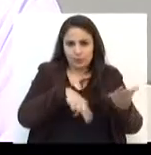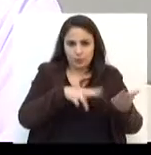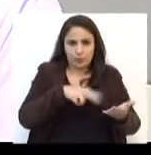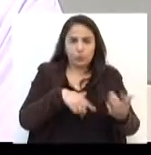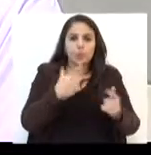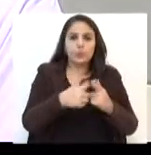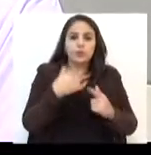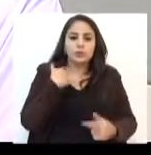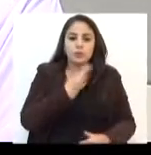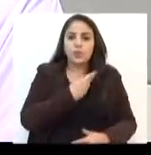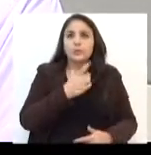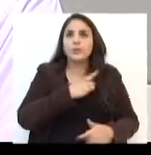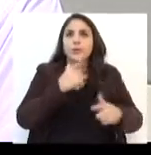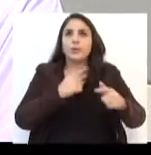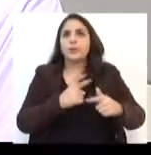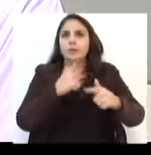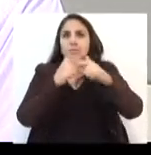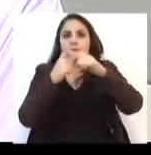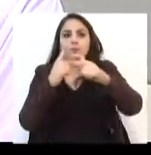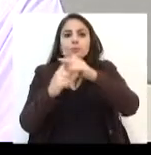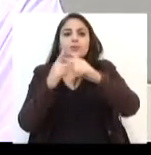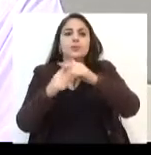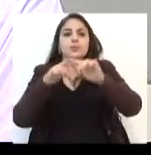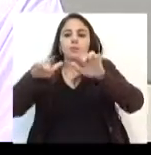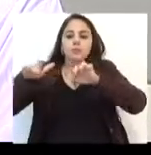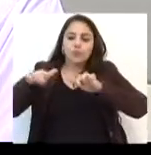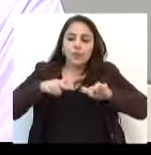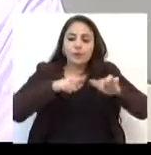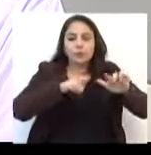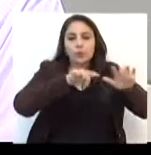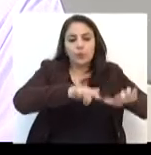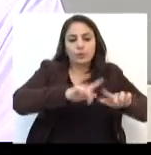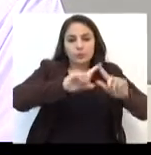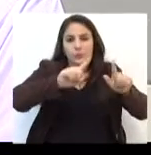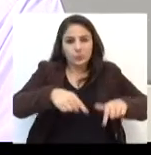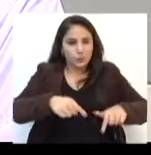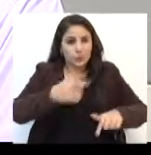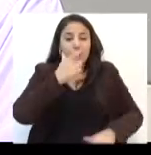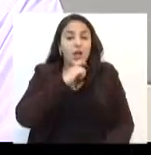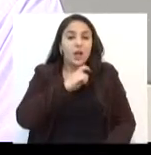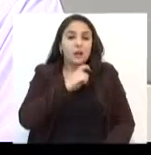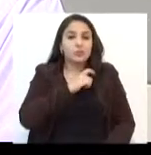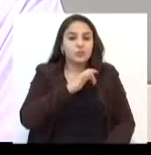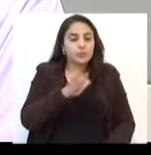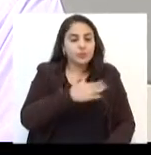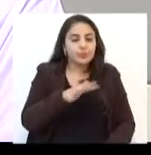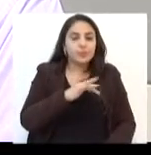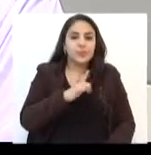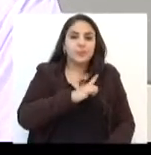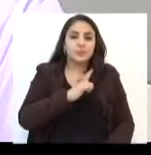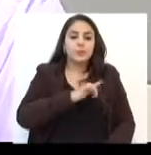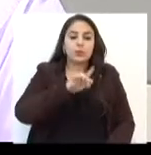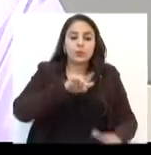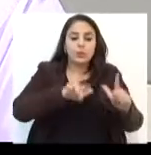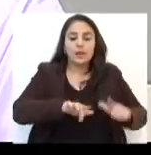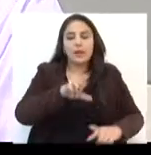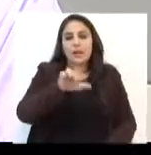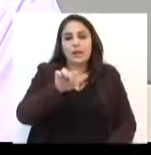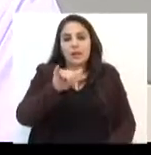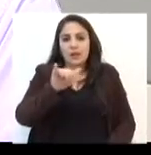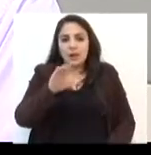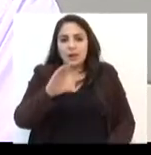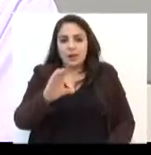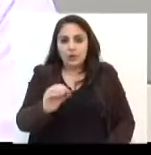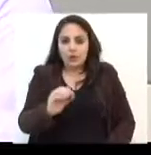nós temos crucifixo pendurado em diversos setores públicos, acho que vai de acordo ao Estado laico e até